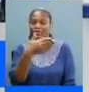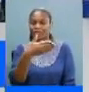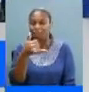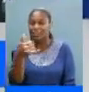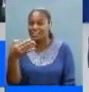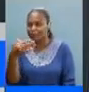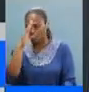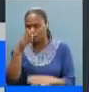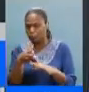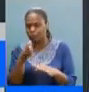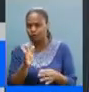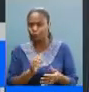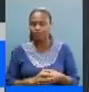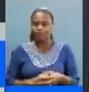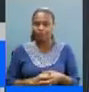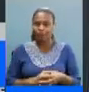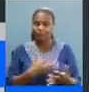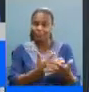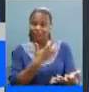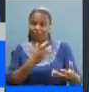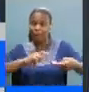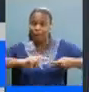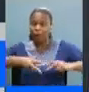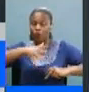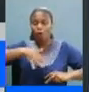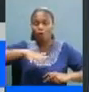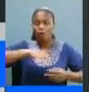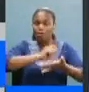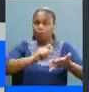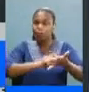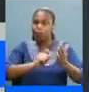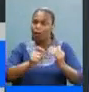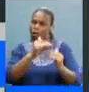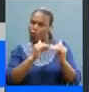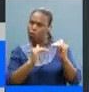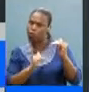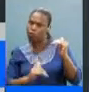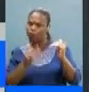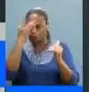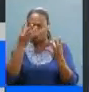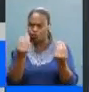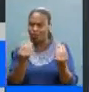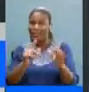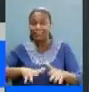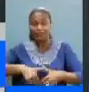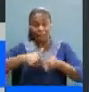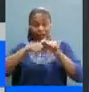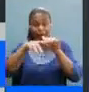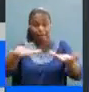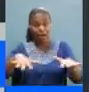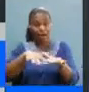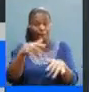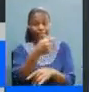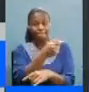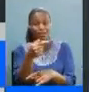4.127 ocorrências. Com destaque para os municípios onde registaram reduções significativas, temos a Praia, com